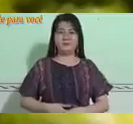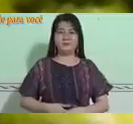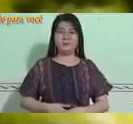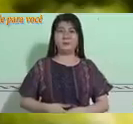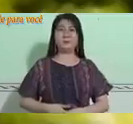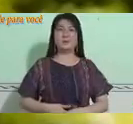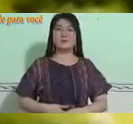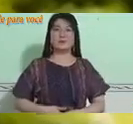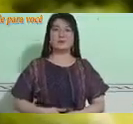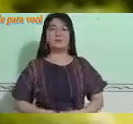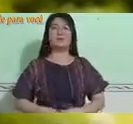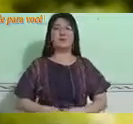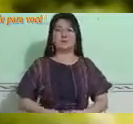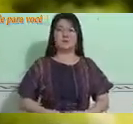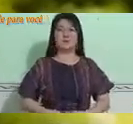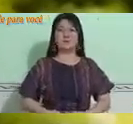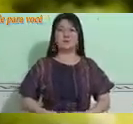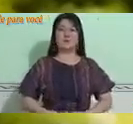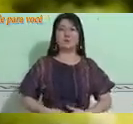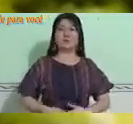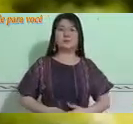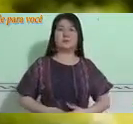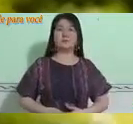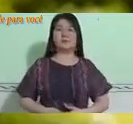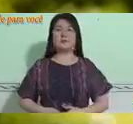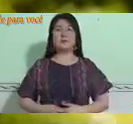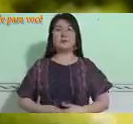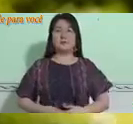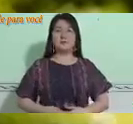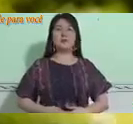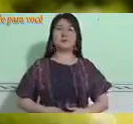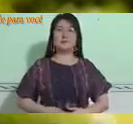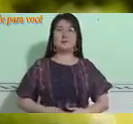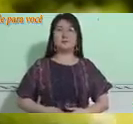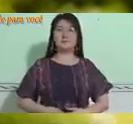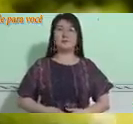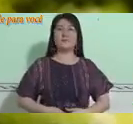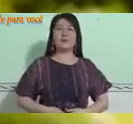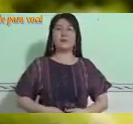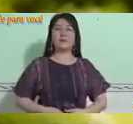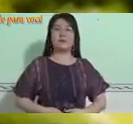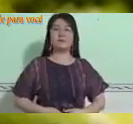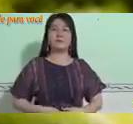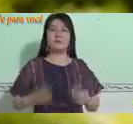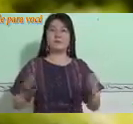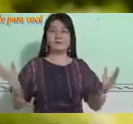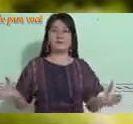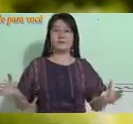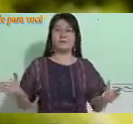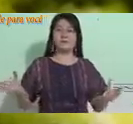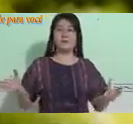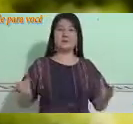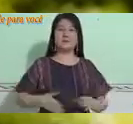Durante um ataque de asma deve-se agir rapidamente porque ela pode ser fatal. Veja a dica sobre como evitar as crises de